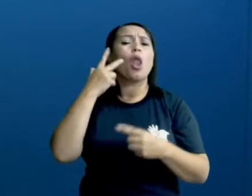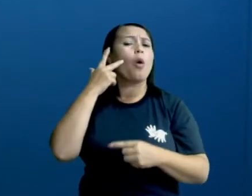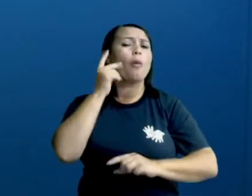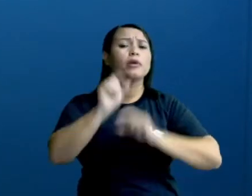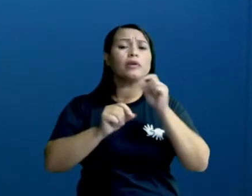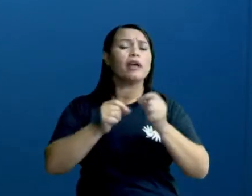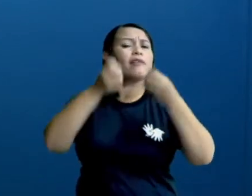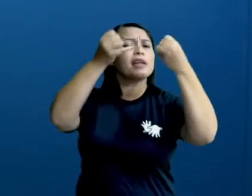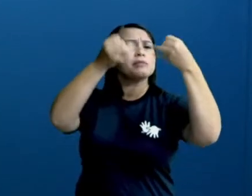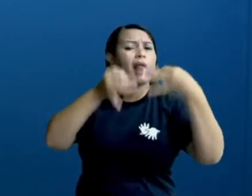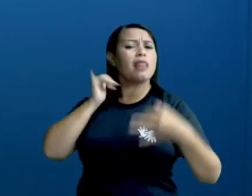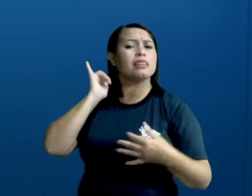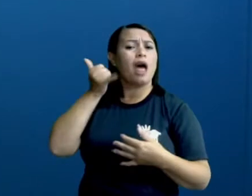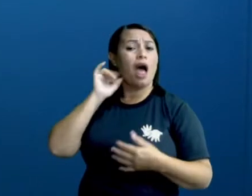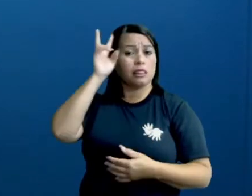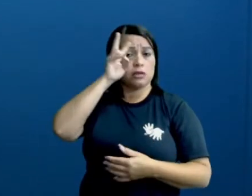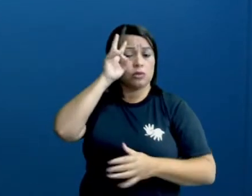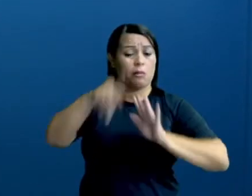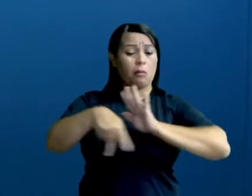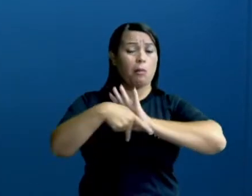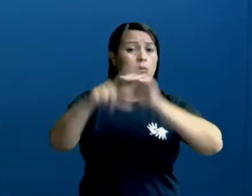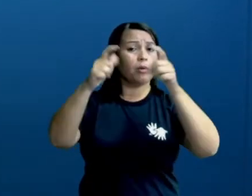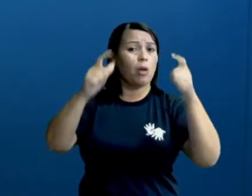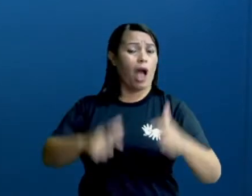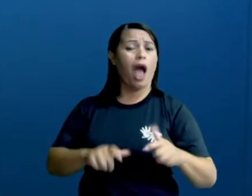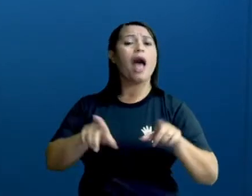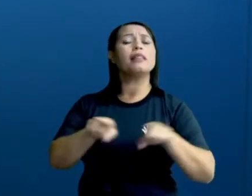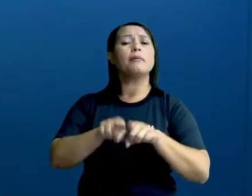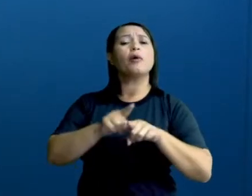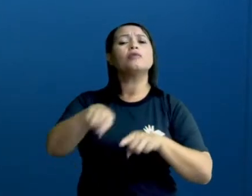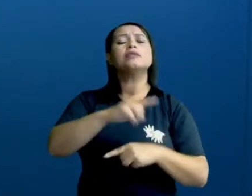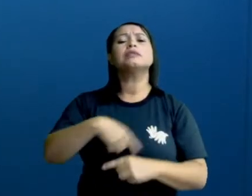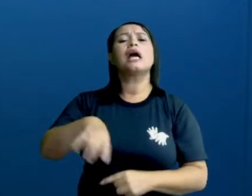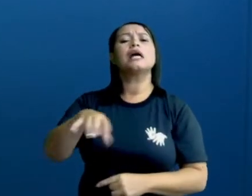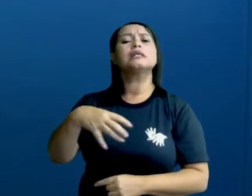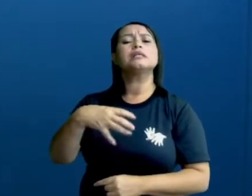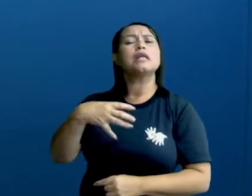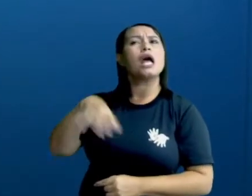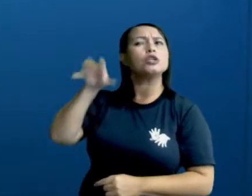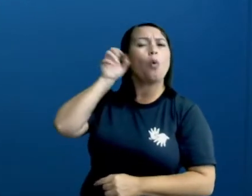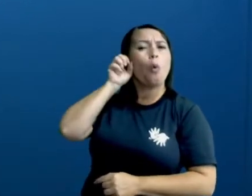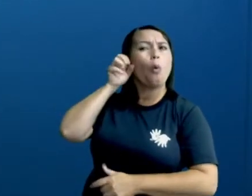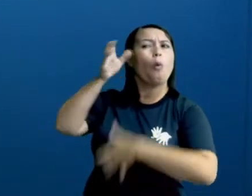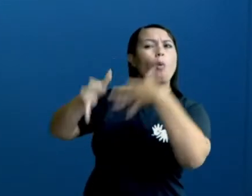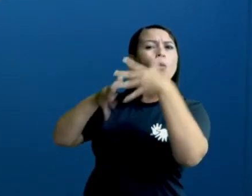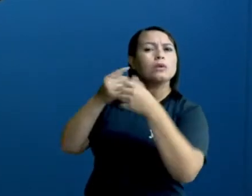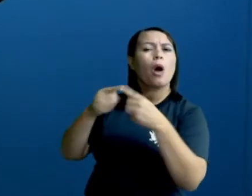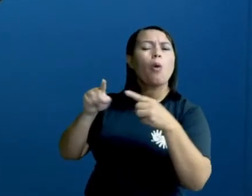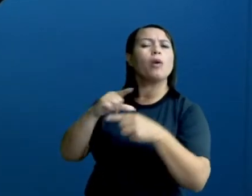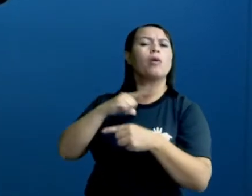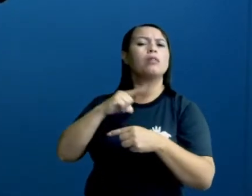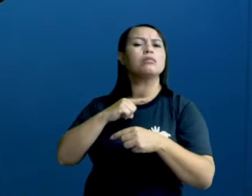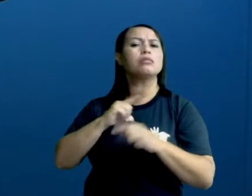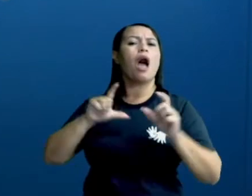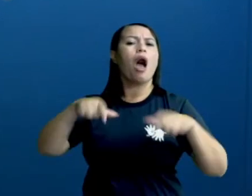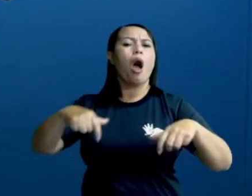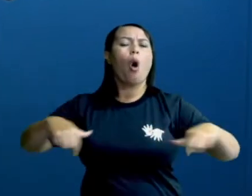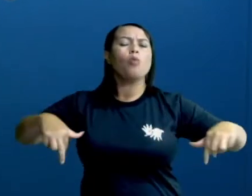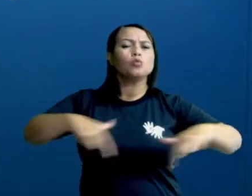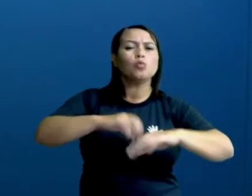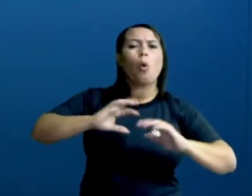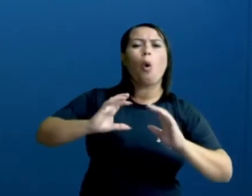pouco da história destes lugares. É tanto que quando vocês escutam um hino, quando está lá acontecendo um jogo de futebol,